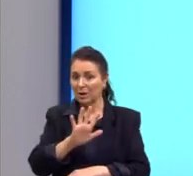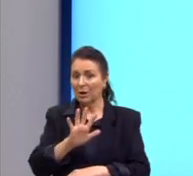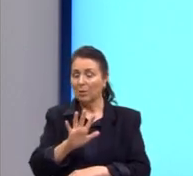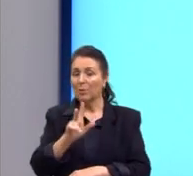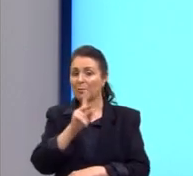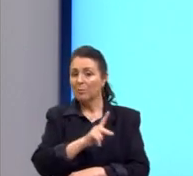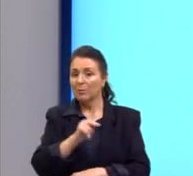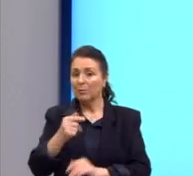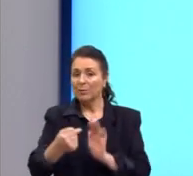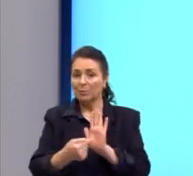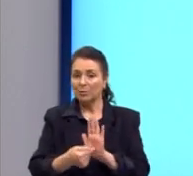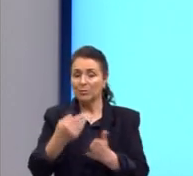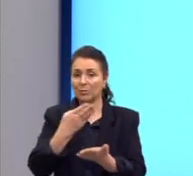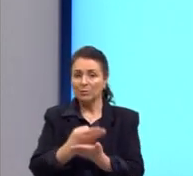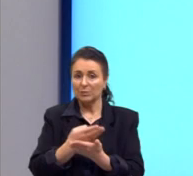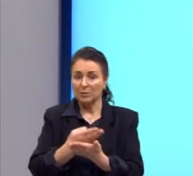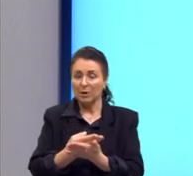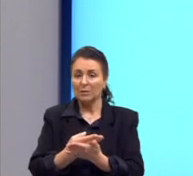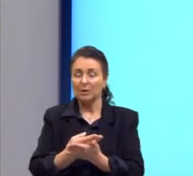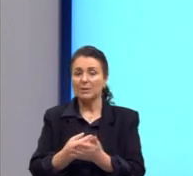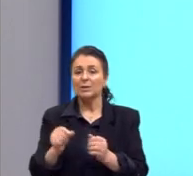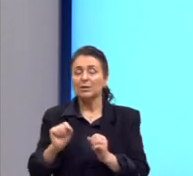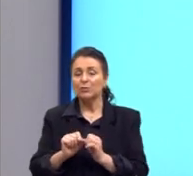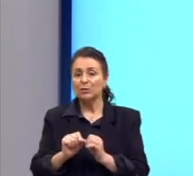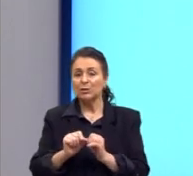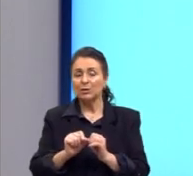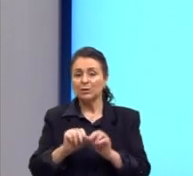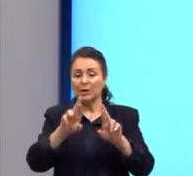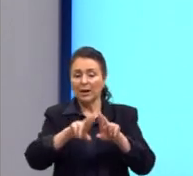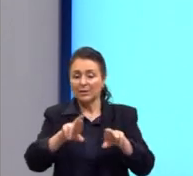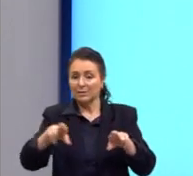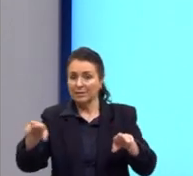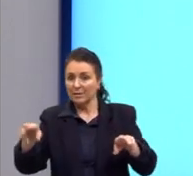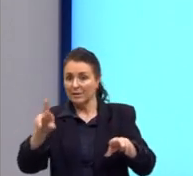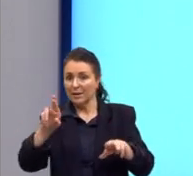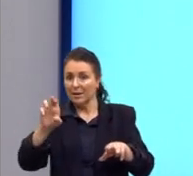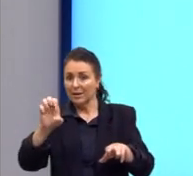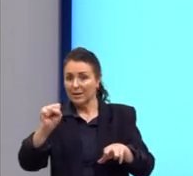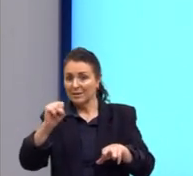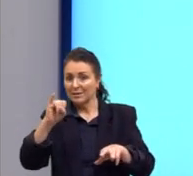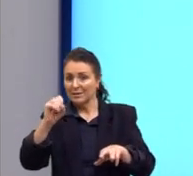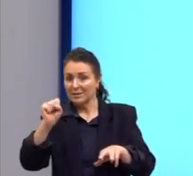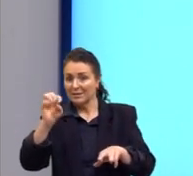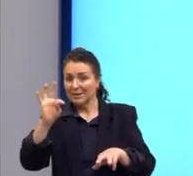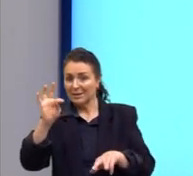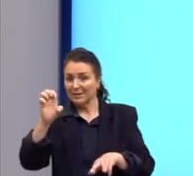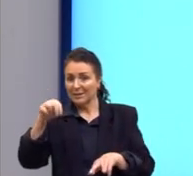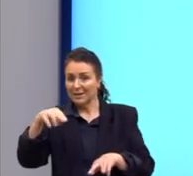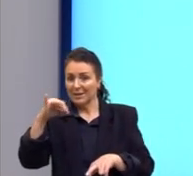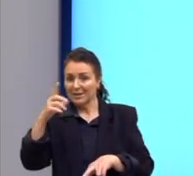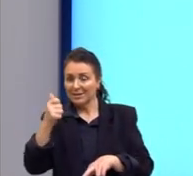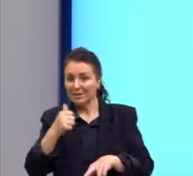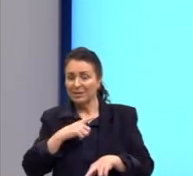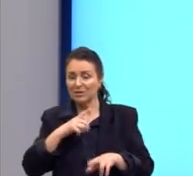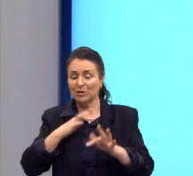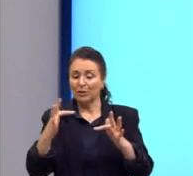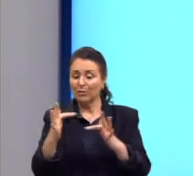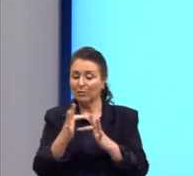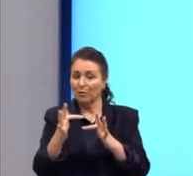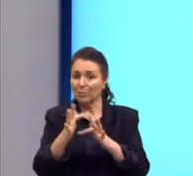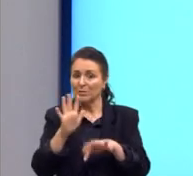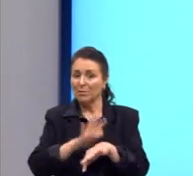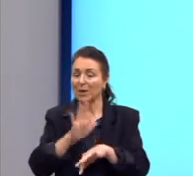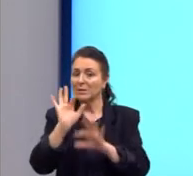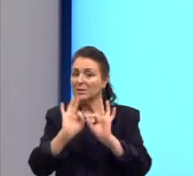mostrei para vocês né nas aulas de resistência a gente pode fazer Aquelas mesmas fórmulas né onde a gente tinha fórmulas mais